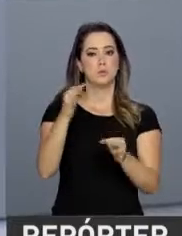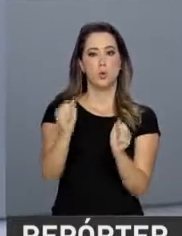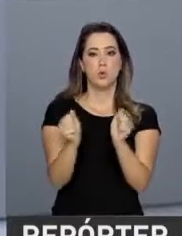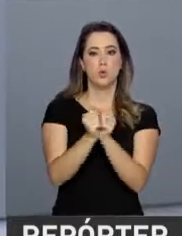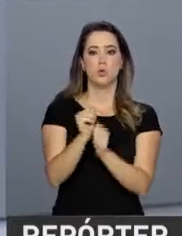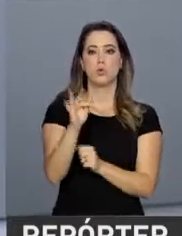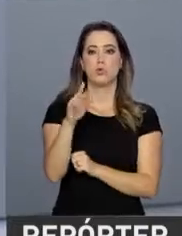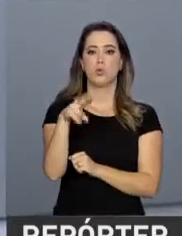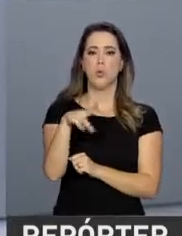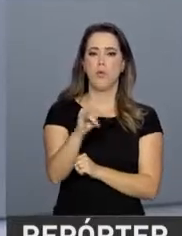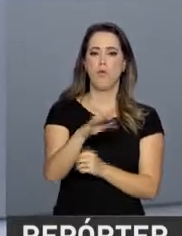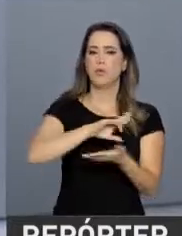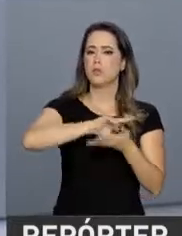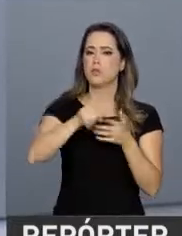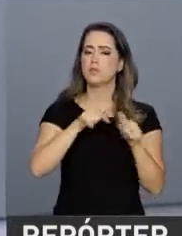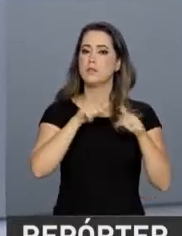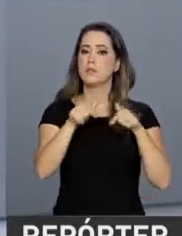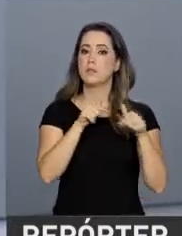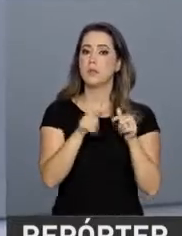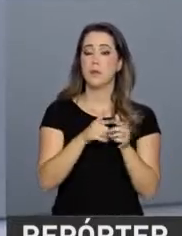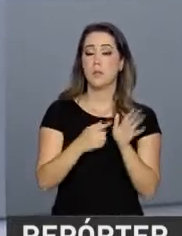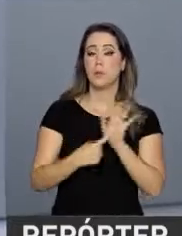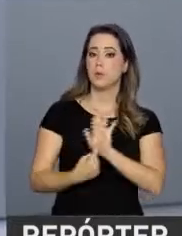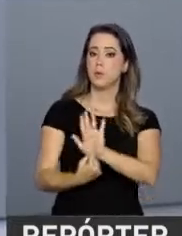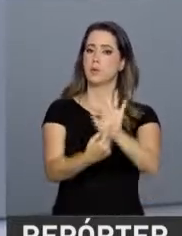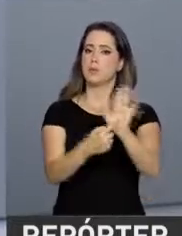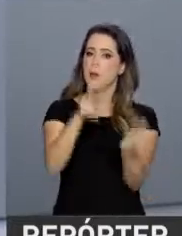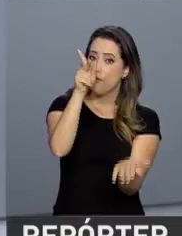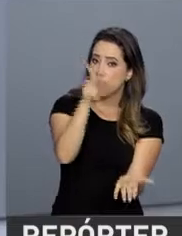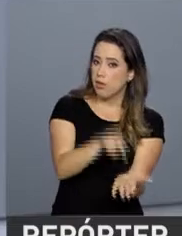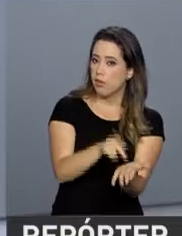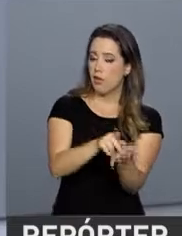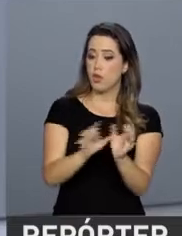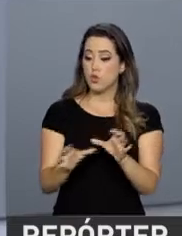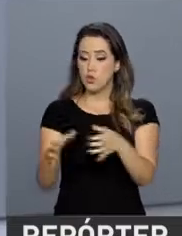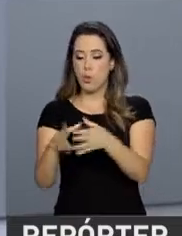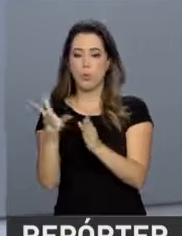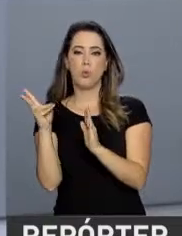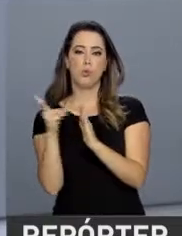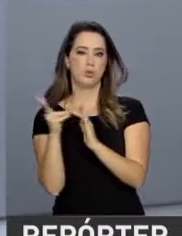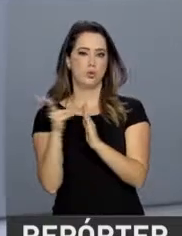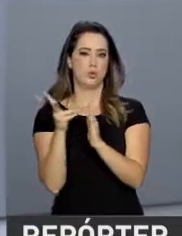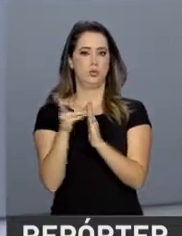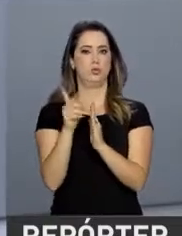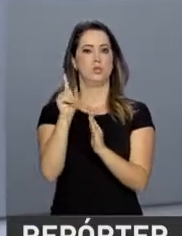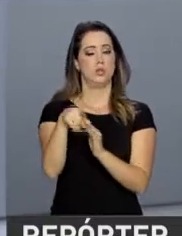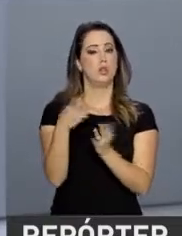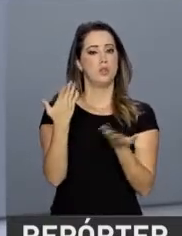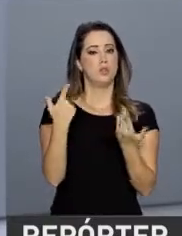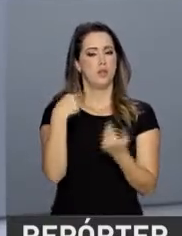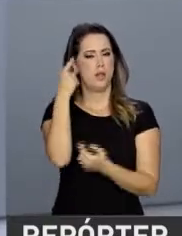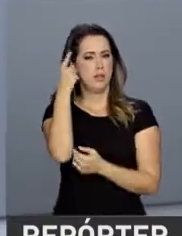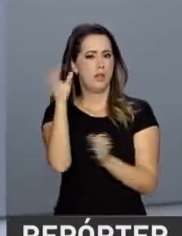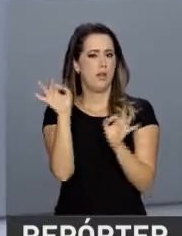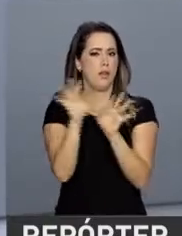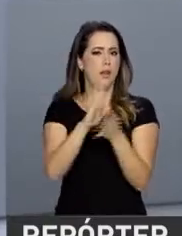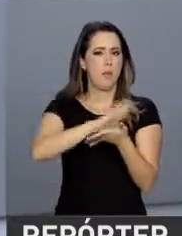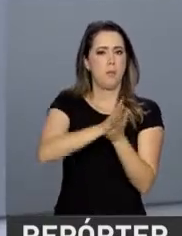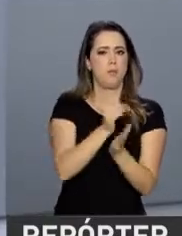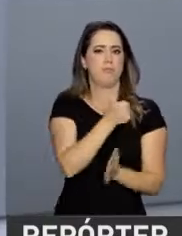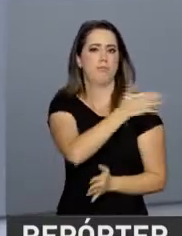promovem uma série de atividades para mostrar a realidade desses povos da floresta a idéia é acabar com